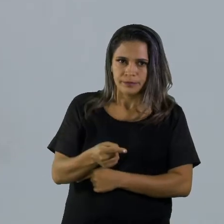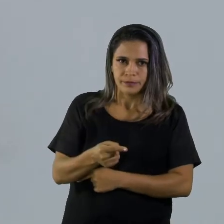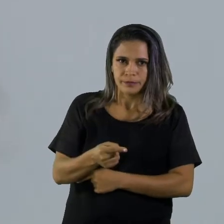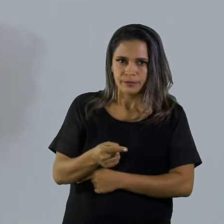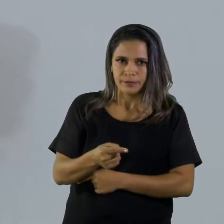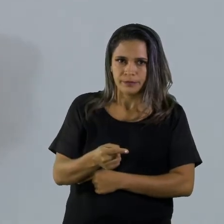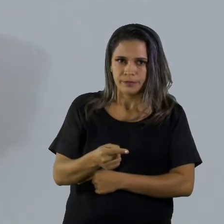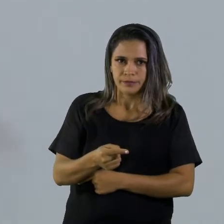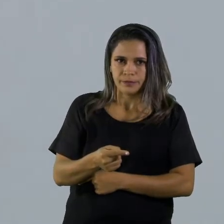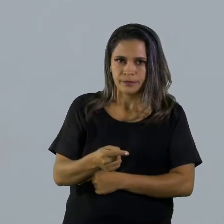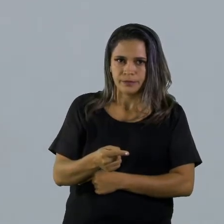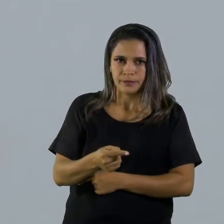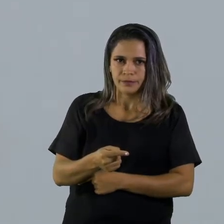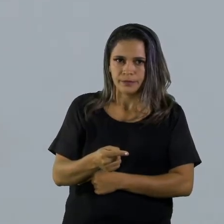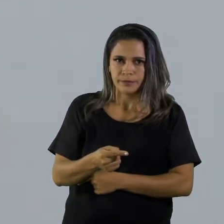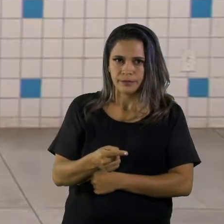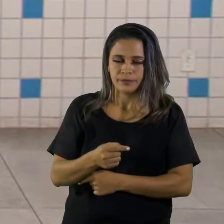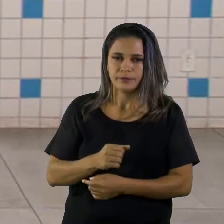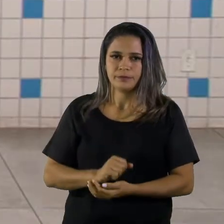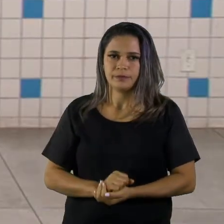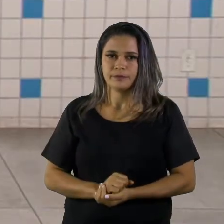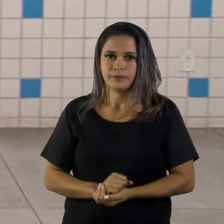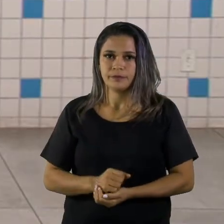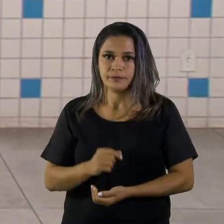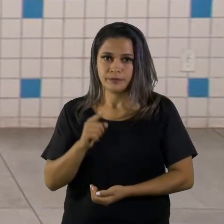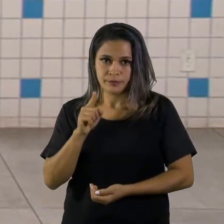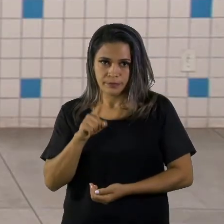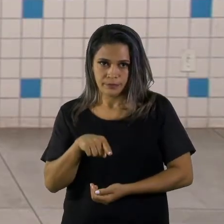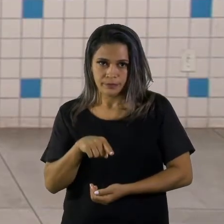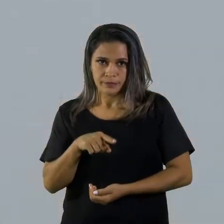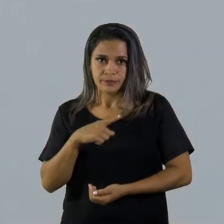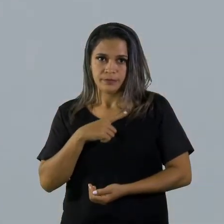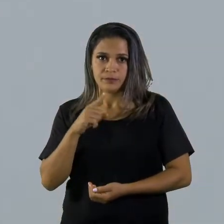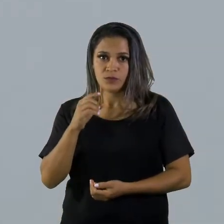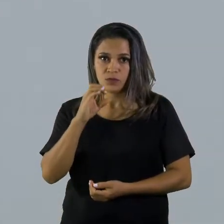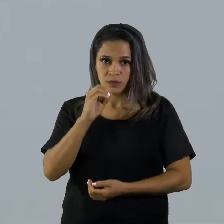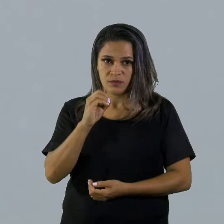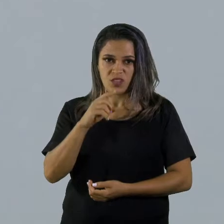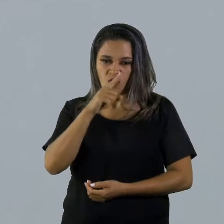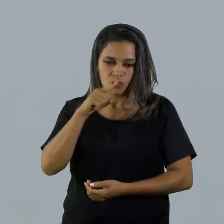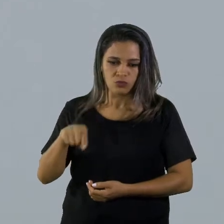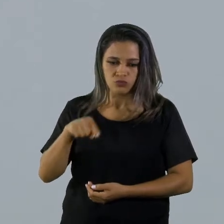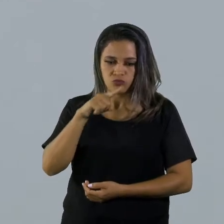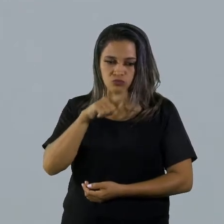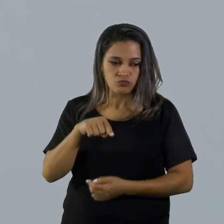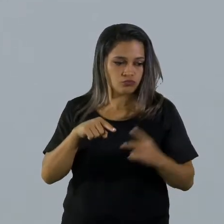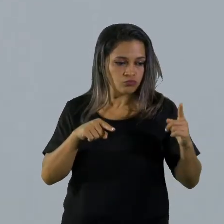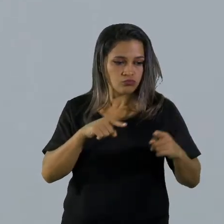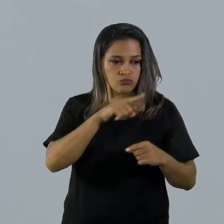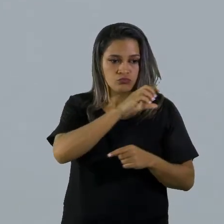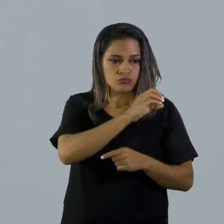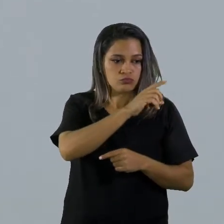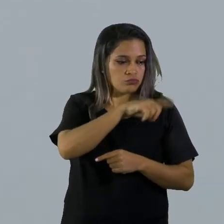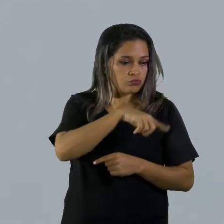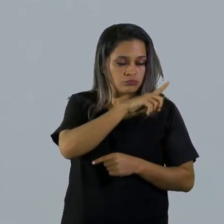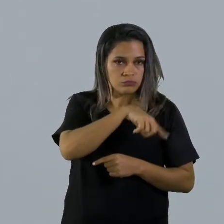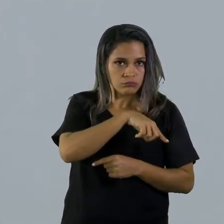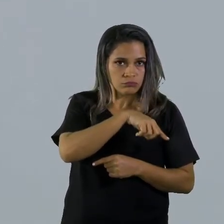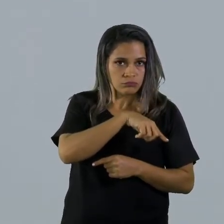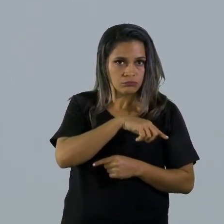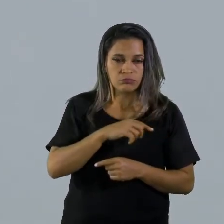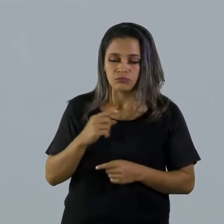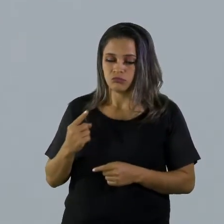1.000. Olha só. Aqui eu vou cortar a quantidade de zeros que tem. Vou cortar aqui na frente